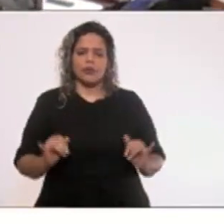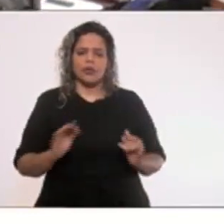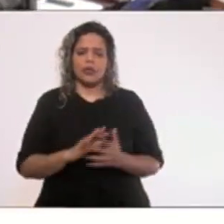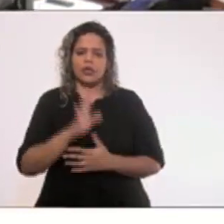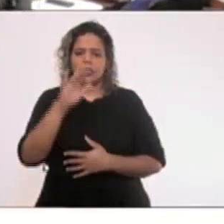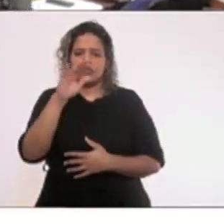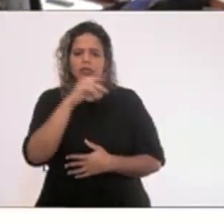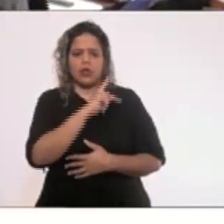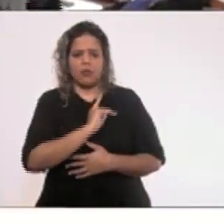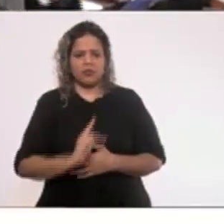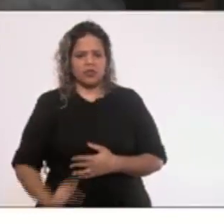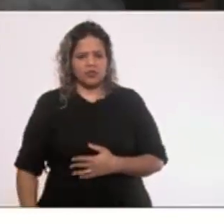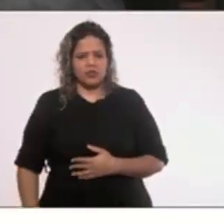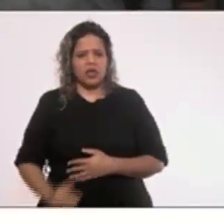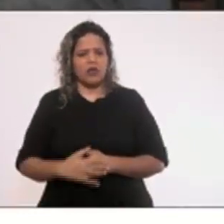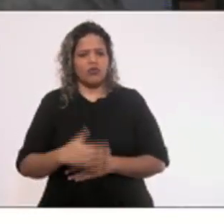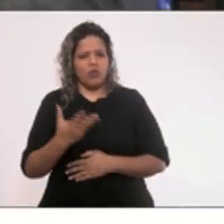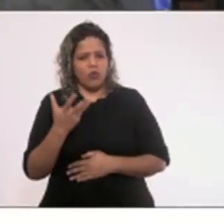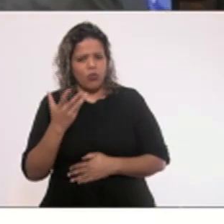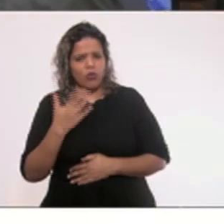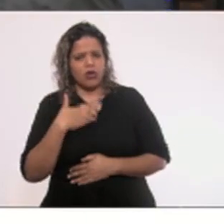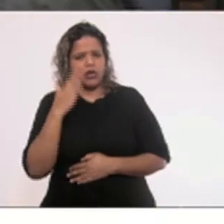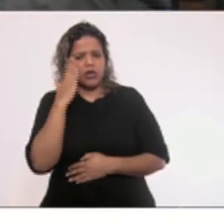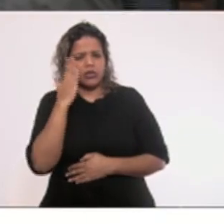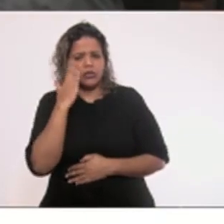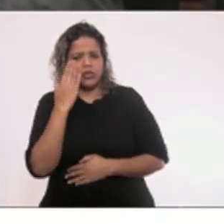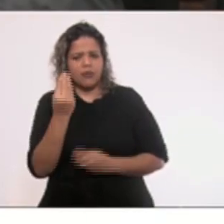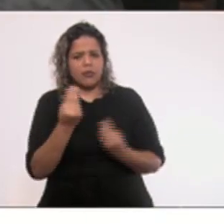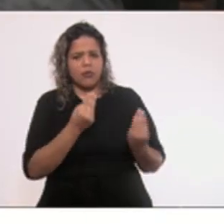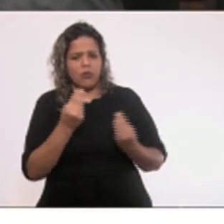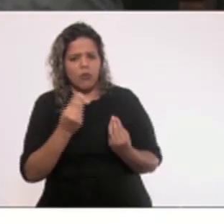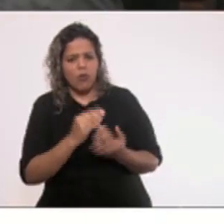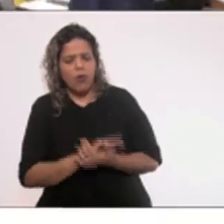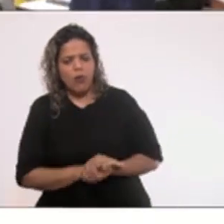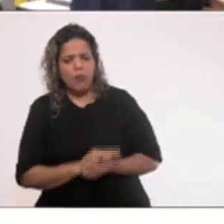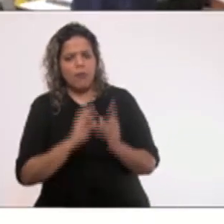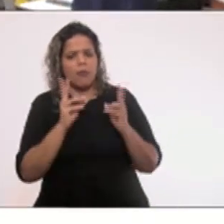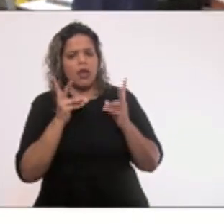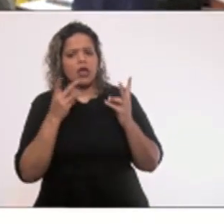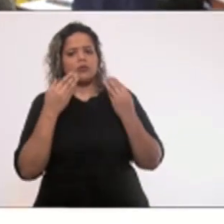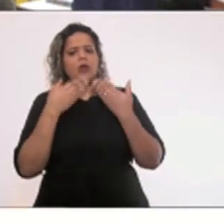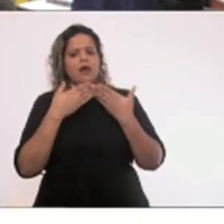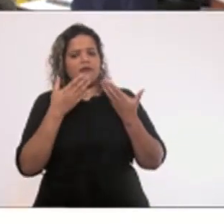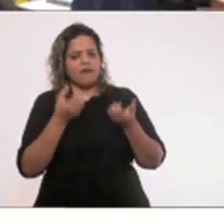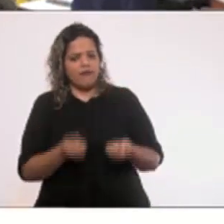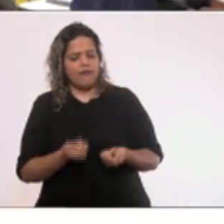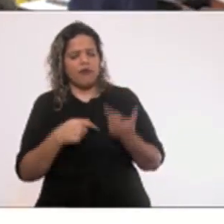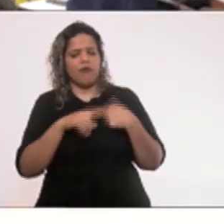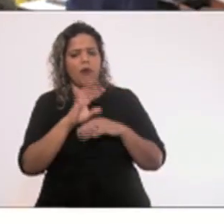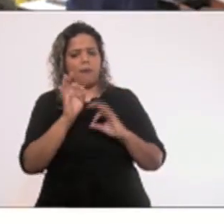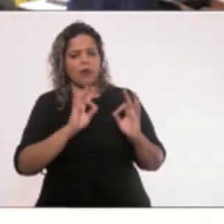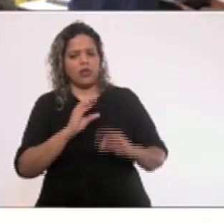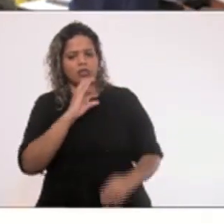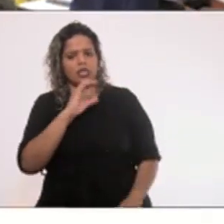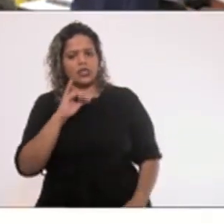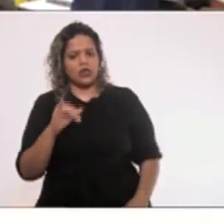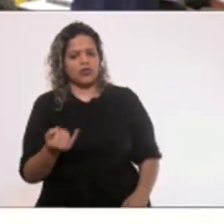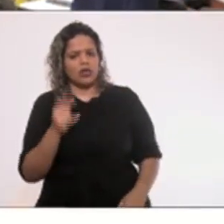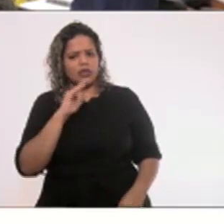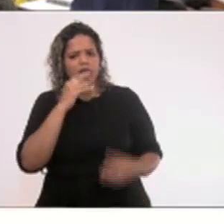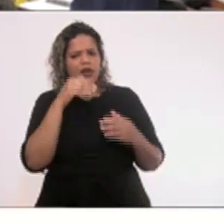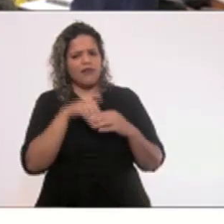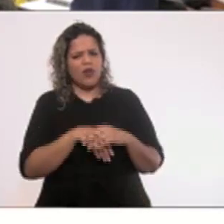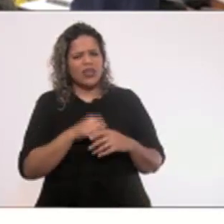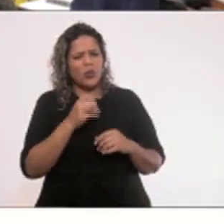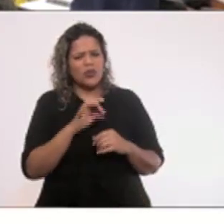Senhor presidente, eu queria saber como é que todos os deputados que votaram a favor do projeto, como ele foi aprovado na CCJ, estão votando não